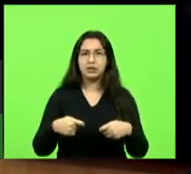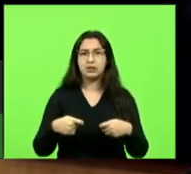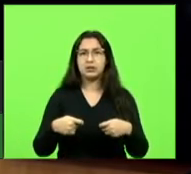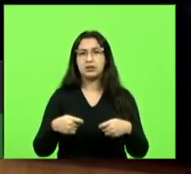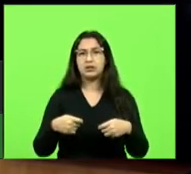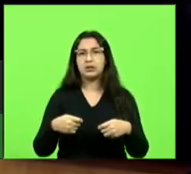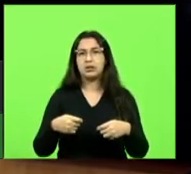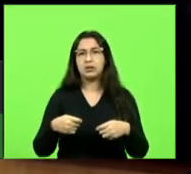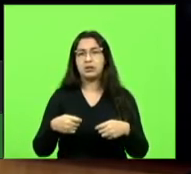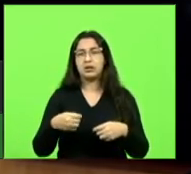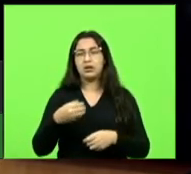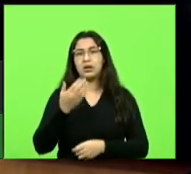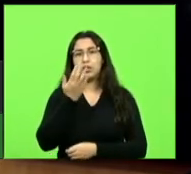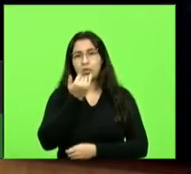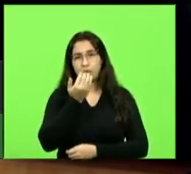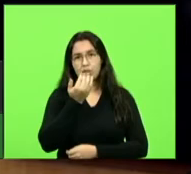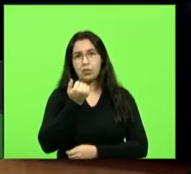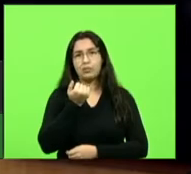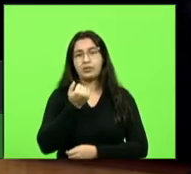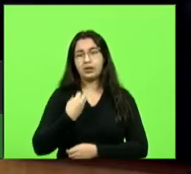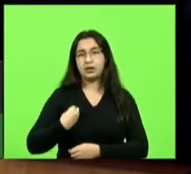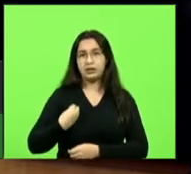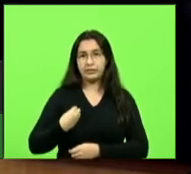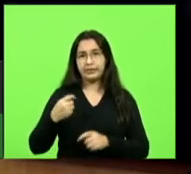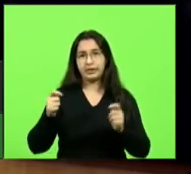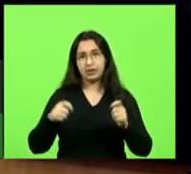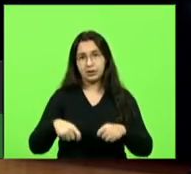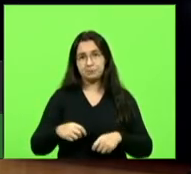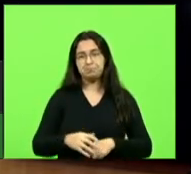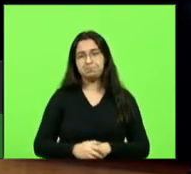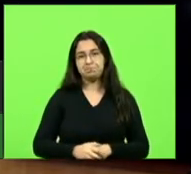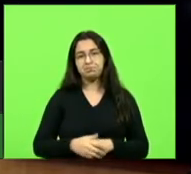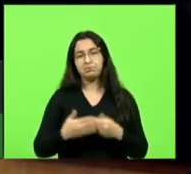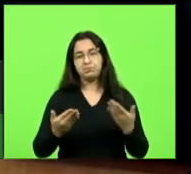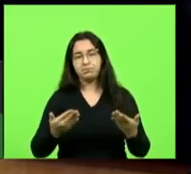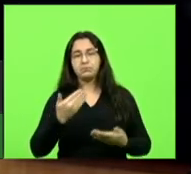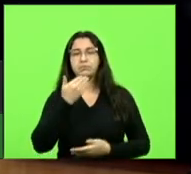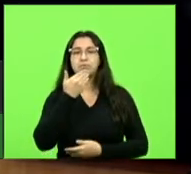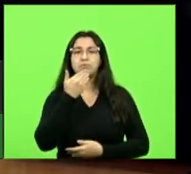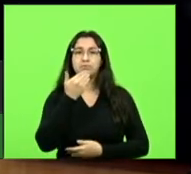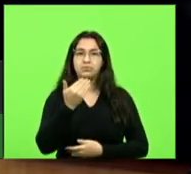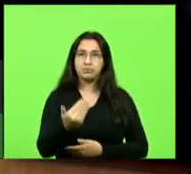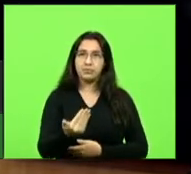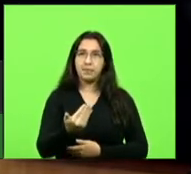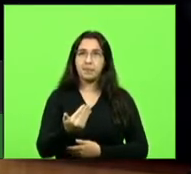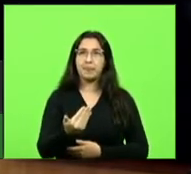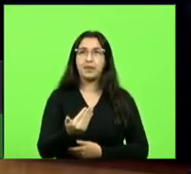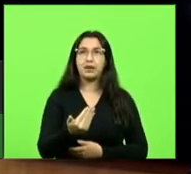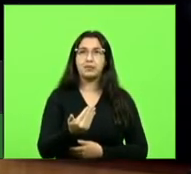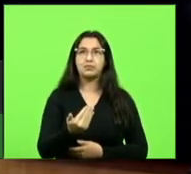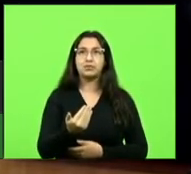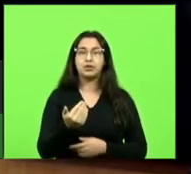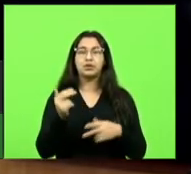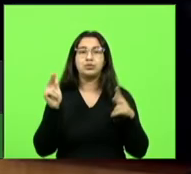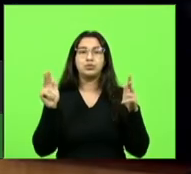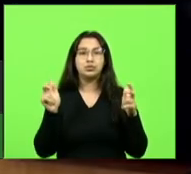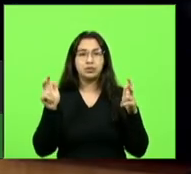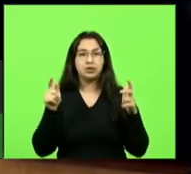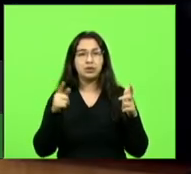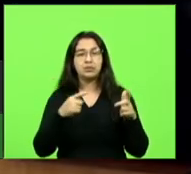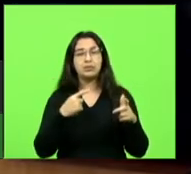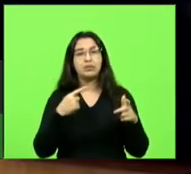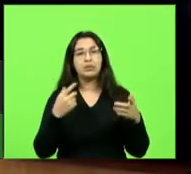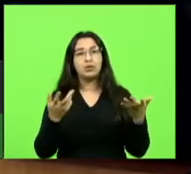comida para sobreviver? Então, é esse o meu pedido aqui em relação ao que nós discutimos